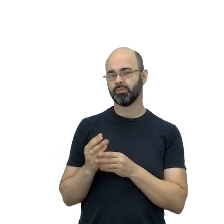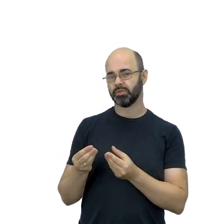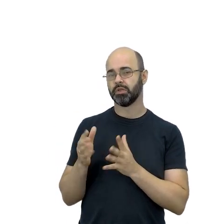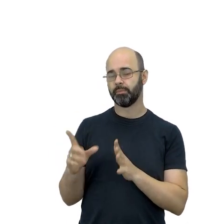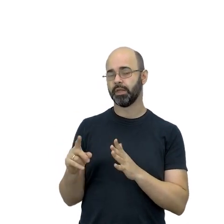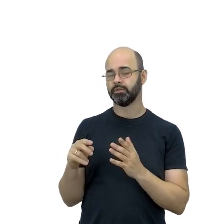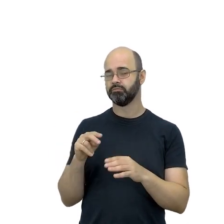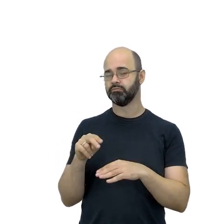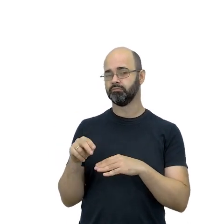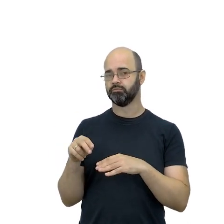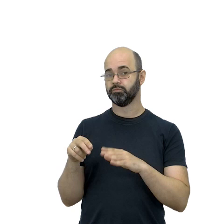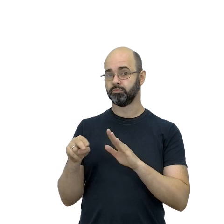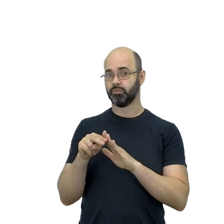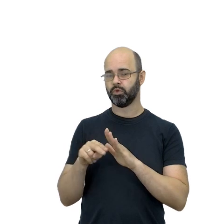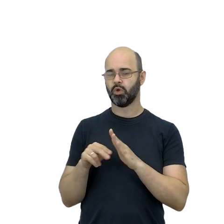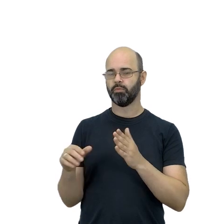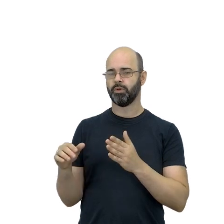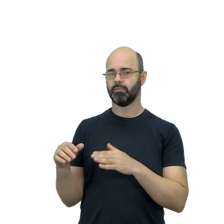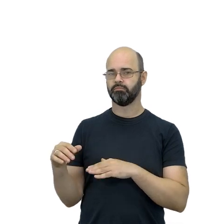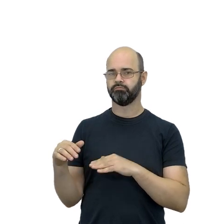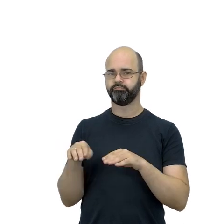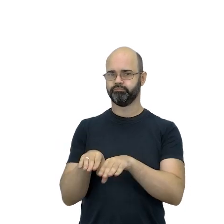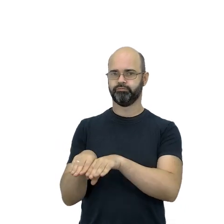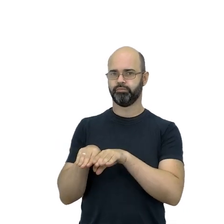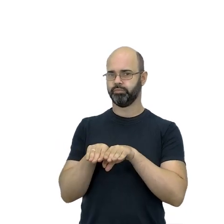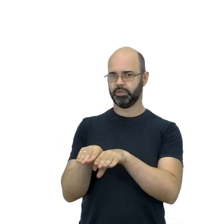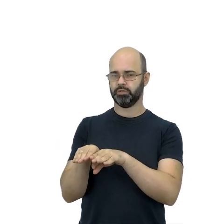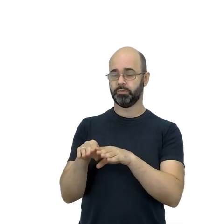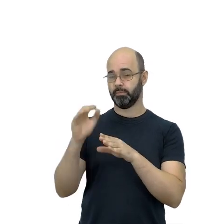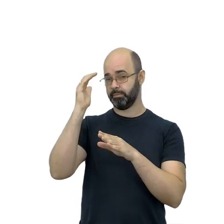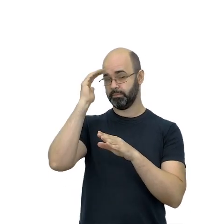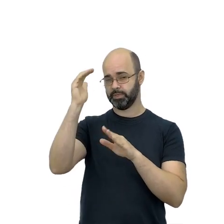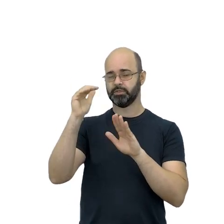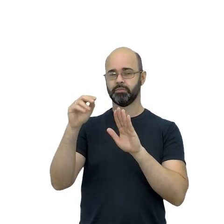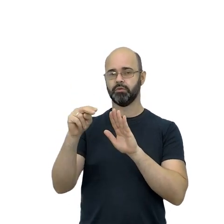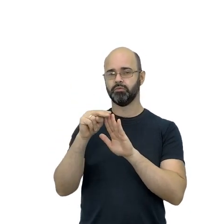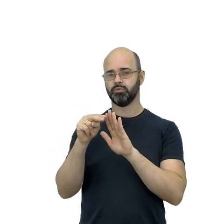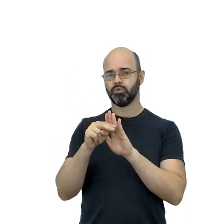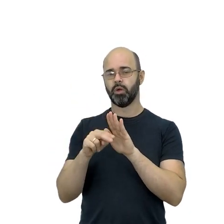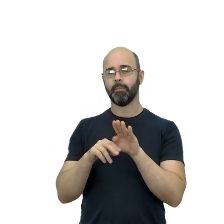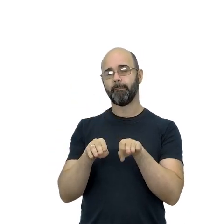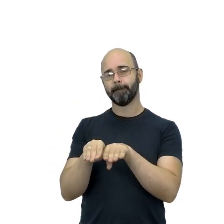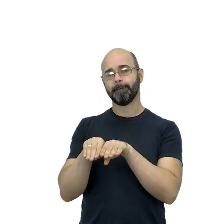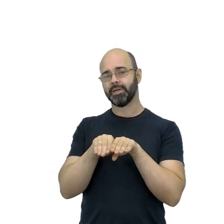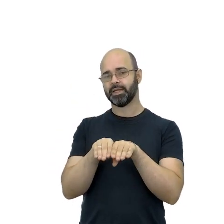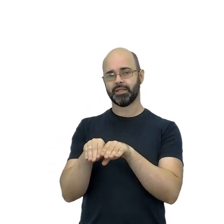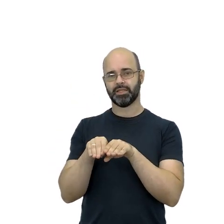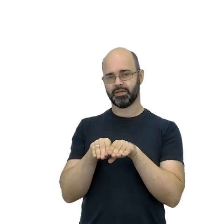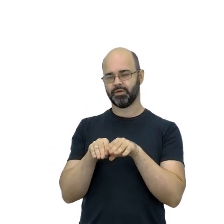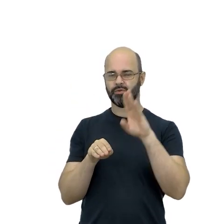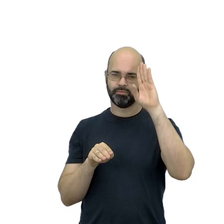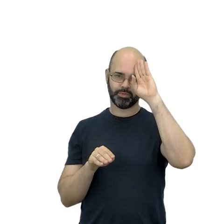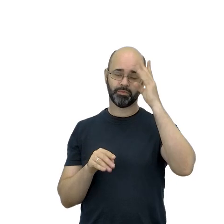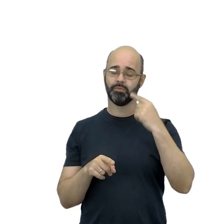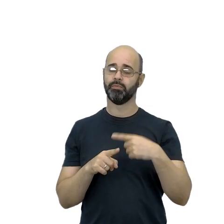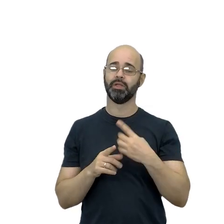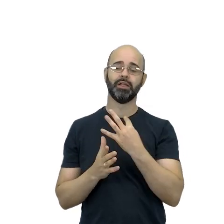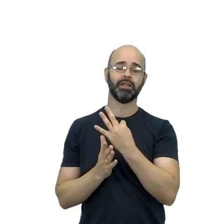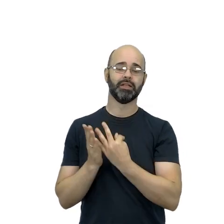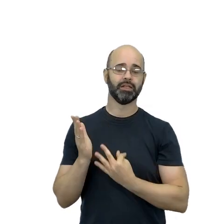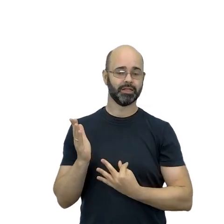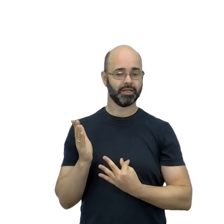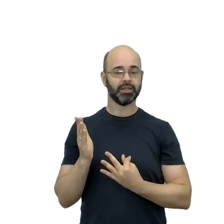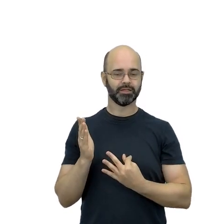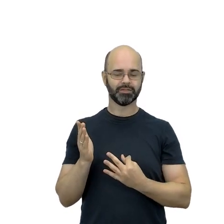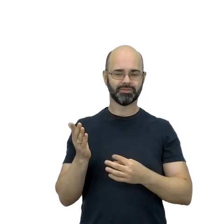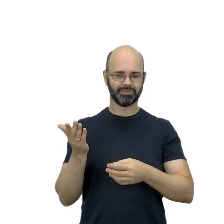norma padrão, ele respeita primordialmente a norma padrão também, né? Então é a linguagem predominante. E no texto, sempre com esse gráfico que já